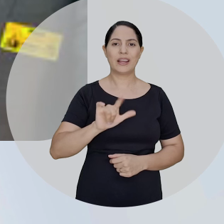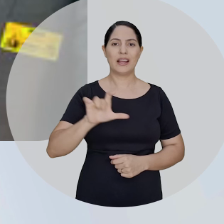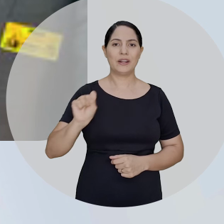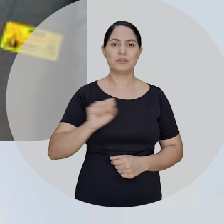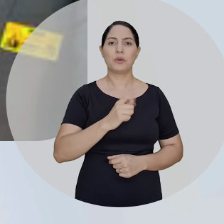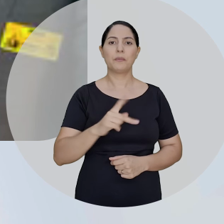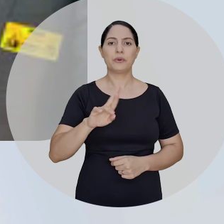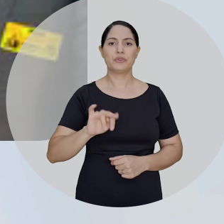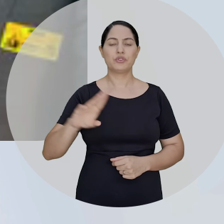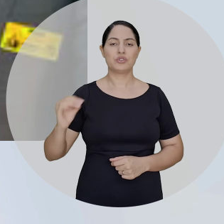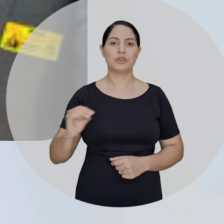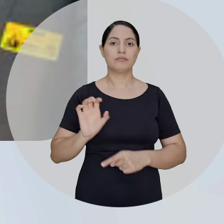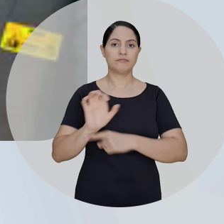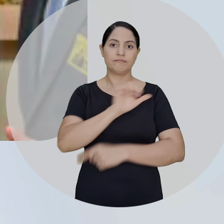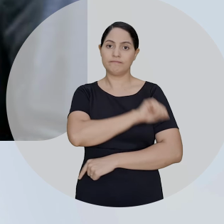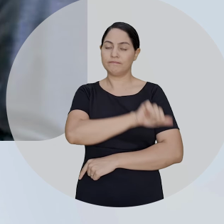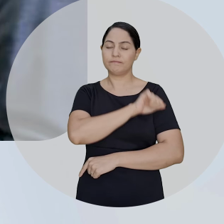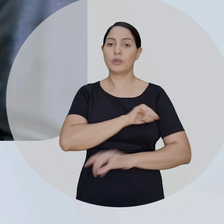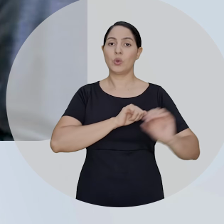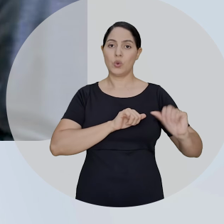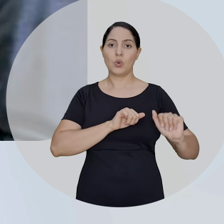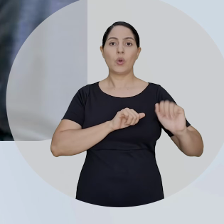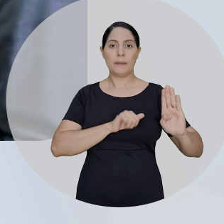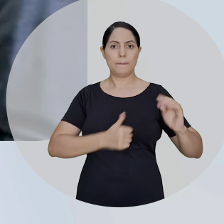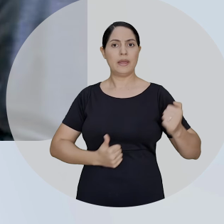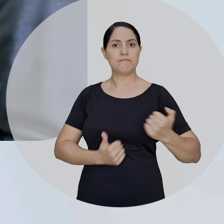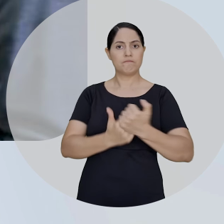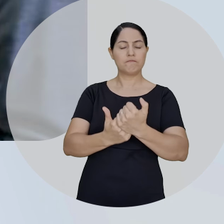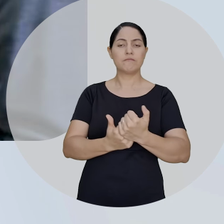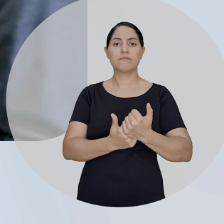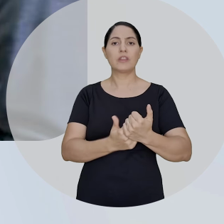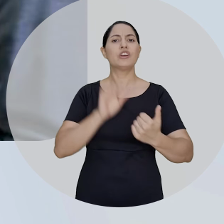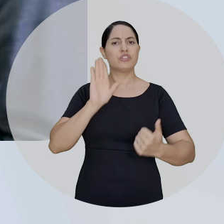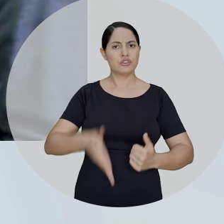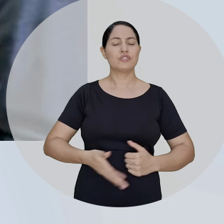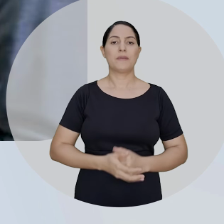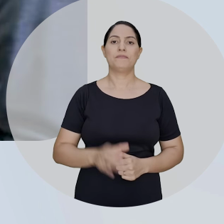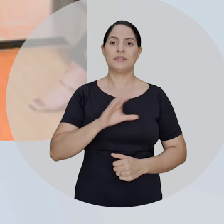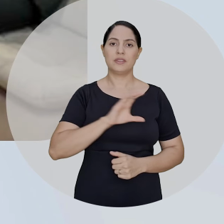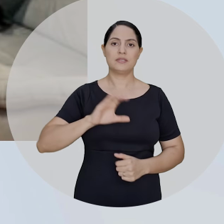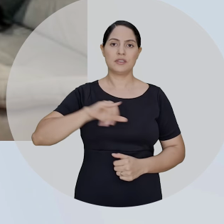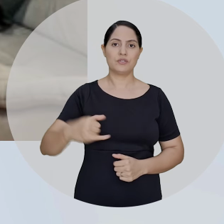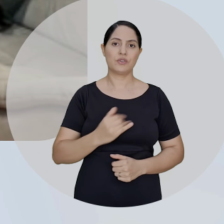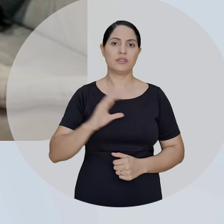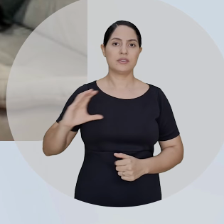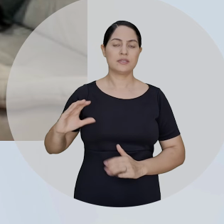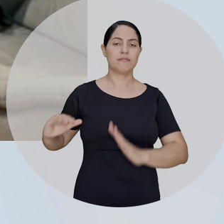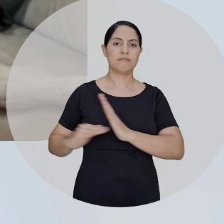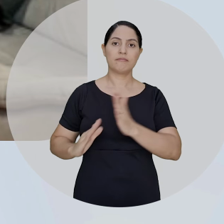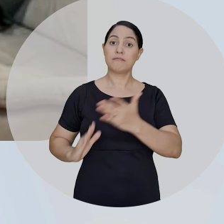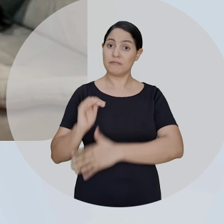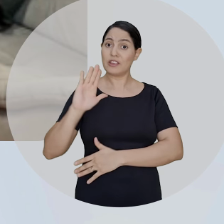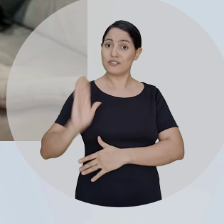Janeiro, tem forte atuação da OAB Nacional e já foi aprovado pela Comissão de Constituição e Justiça do Senado Federal. Graças